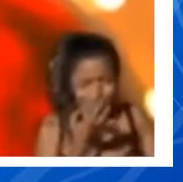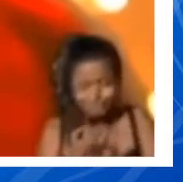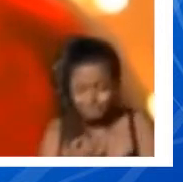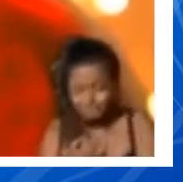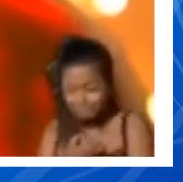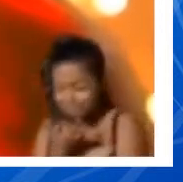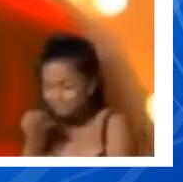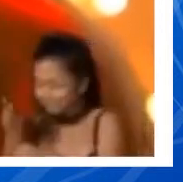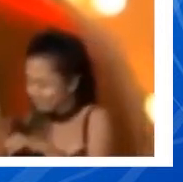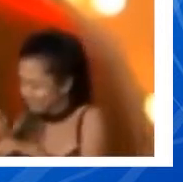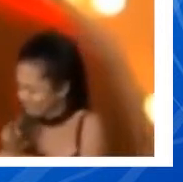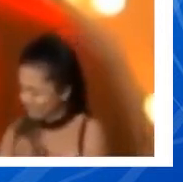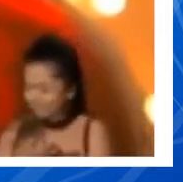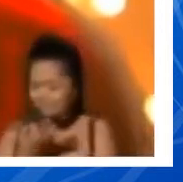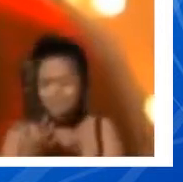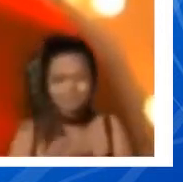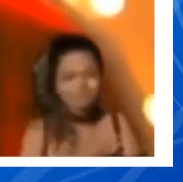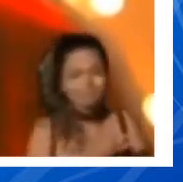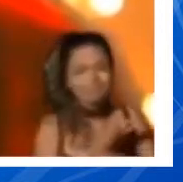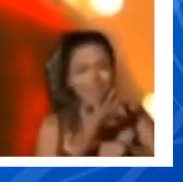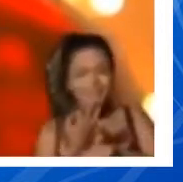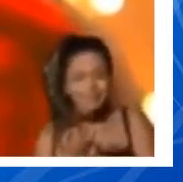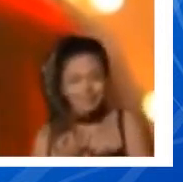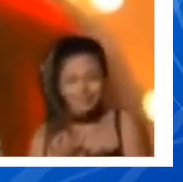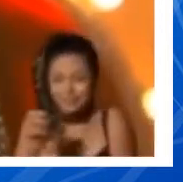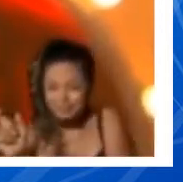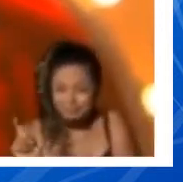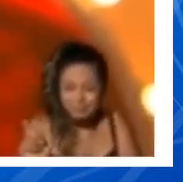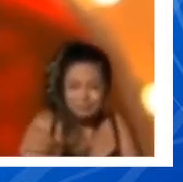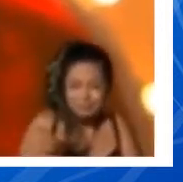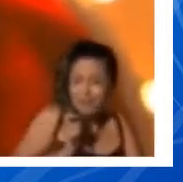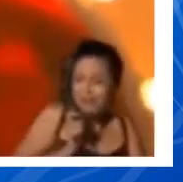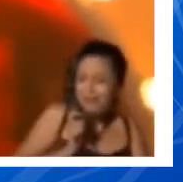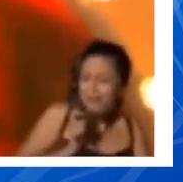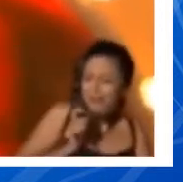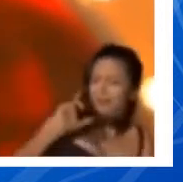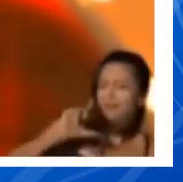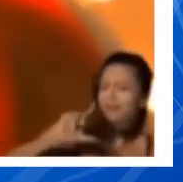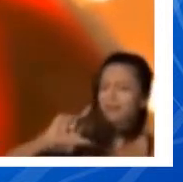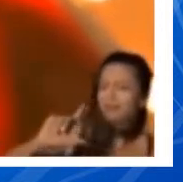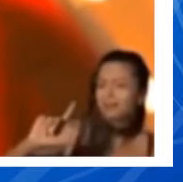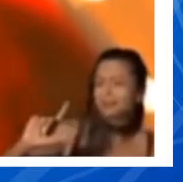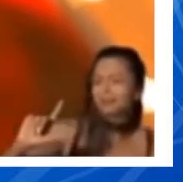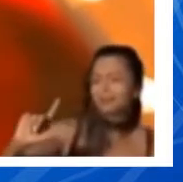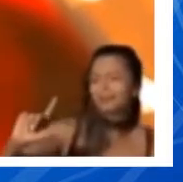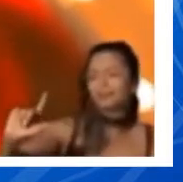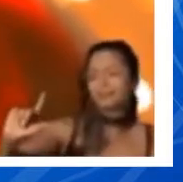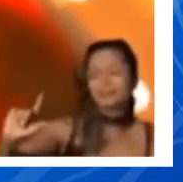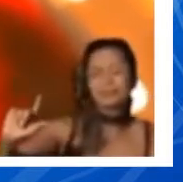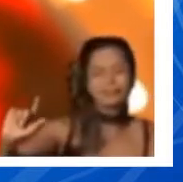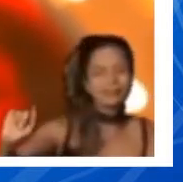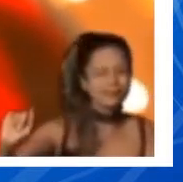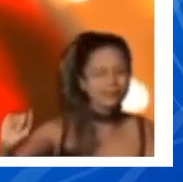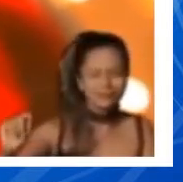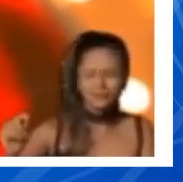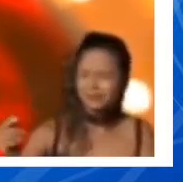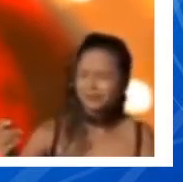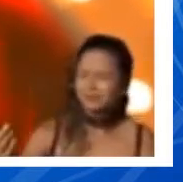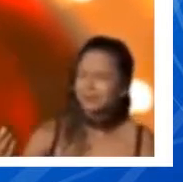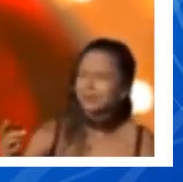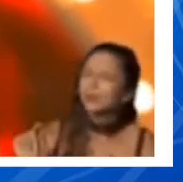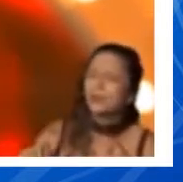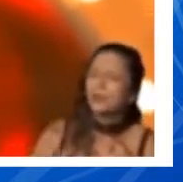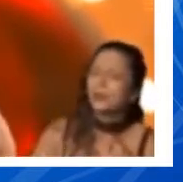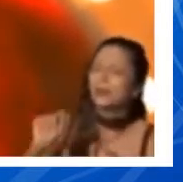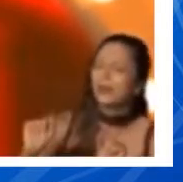seu adeus e o que mandou me avisar.